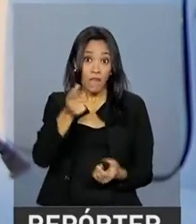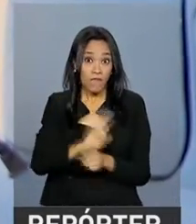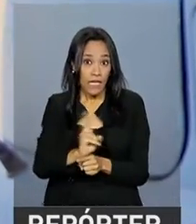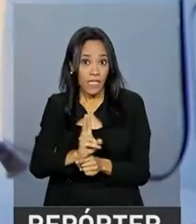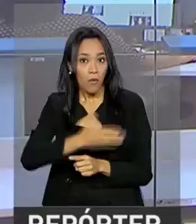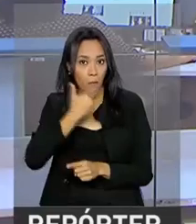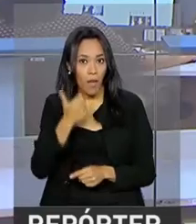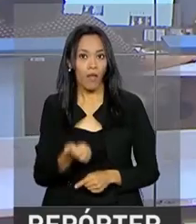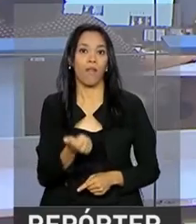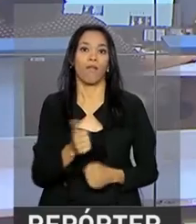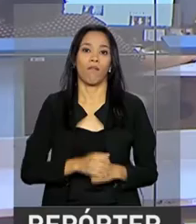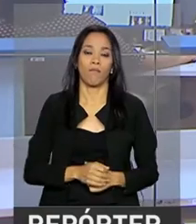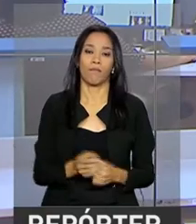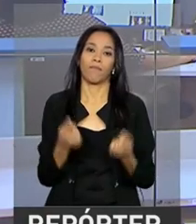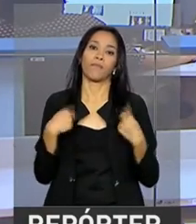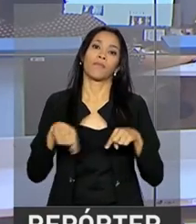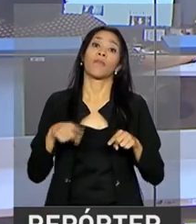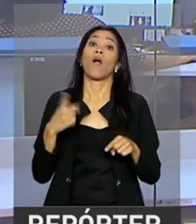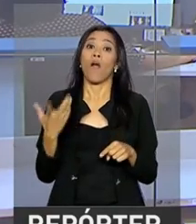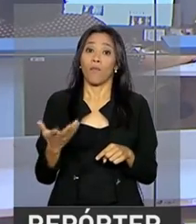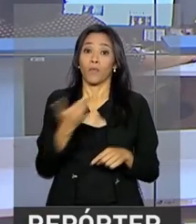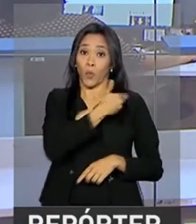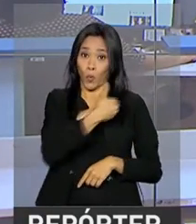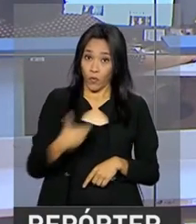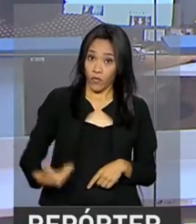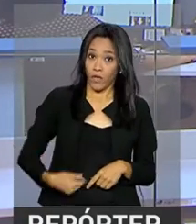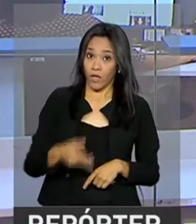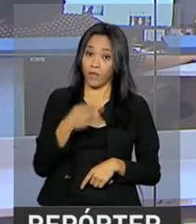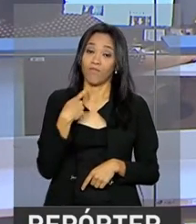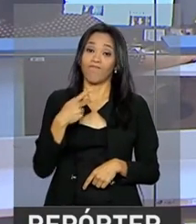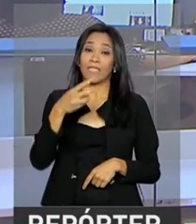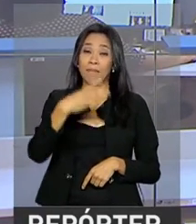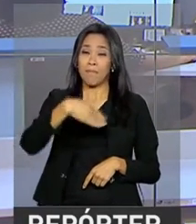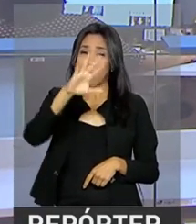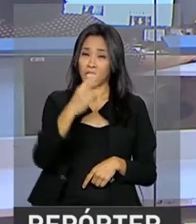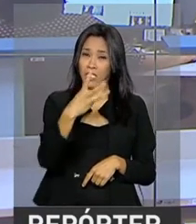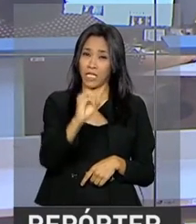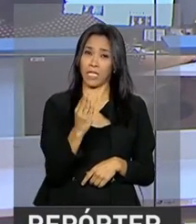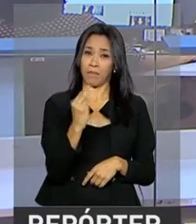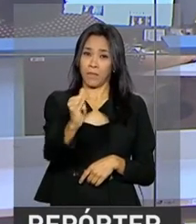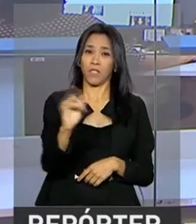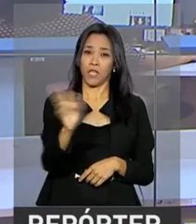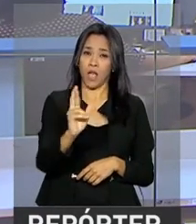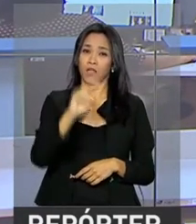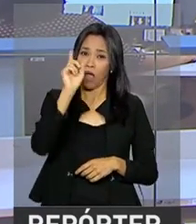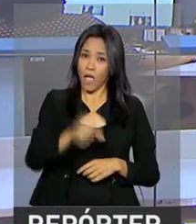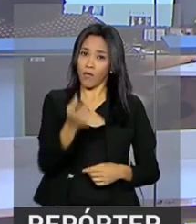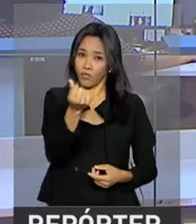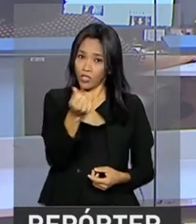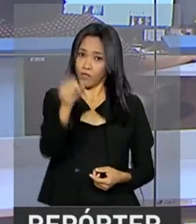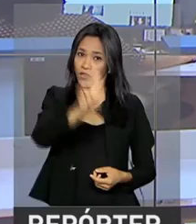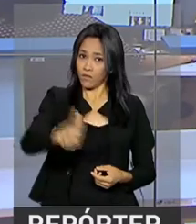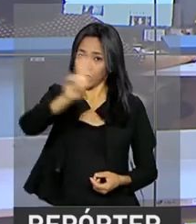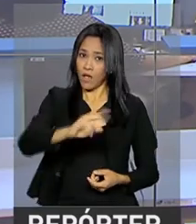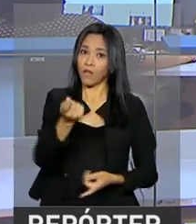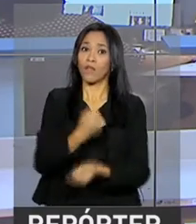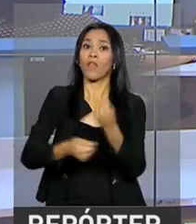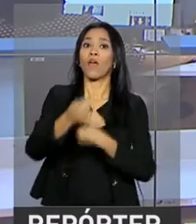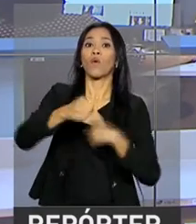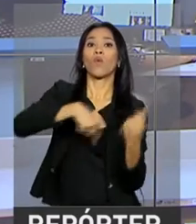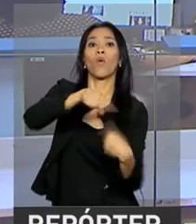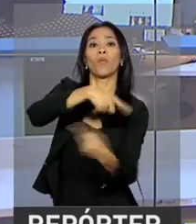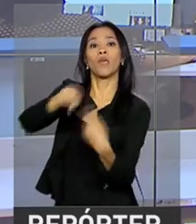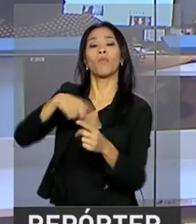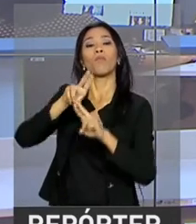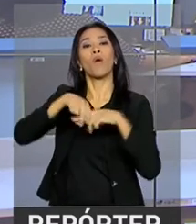melhor, né? Olha, o governo estima que mais de 30 bilhões de reais sejam injetados na economia com a